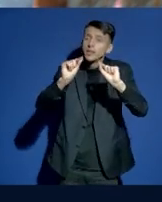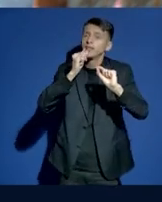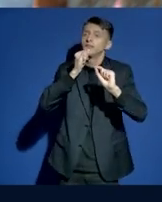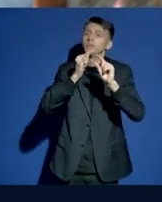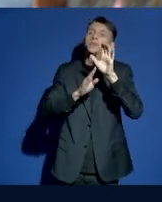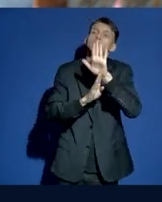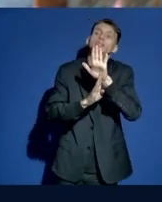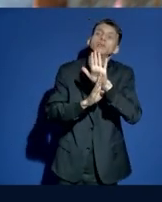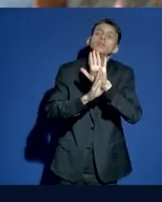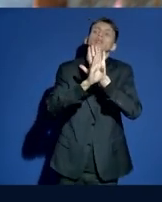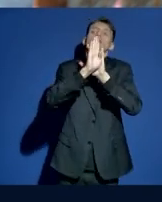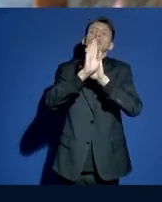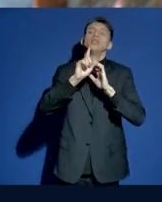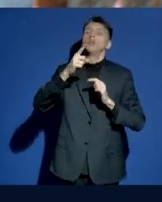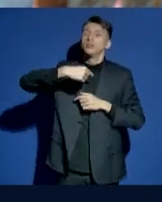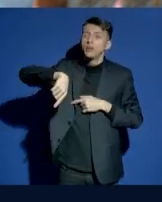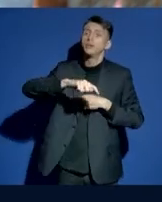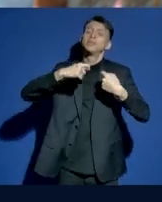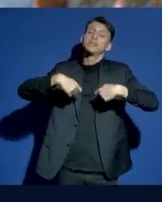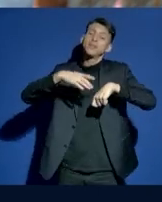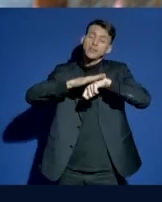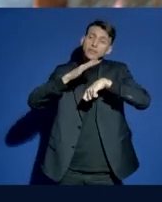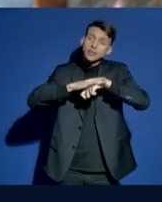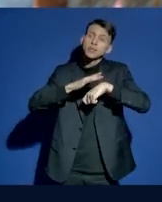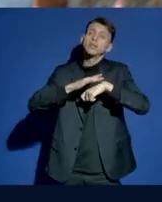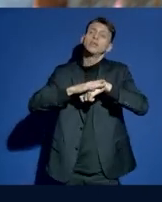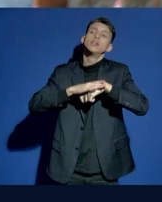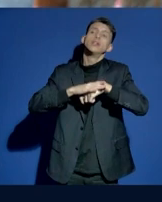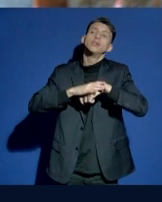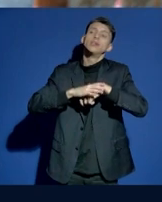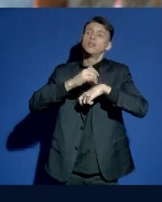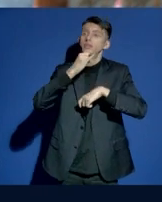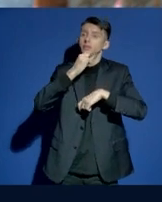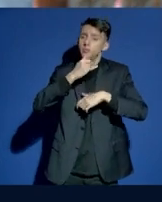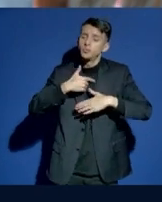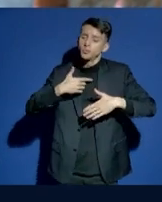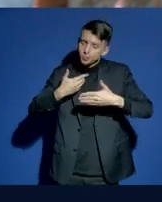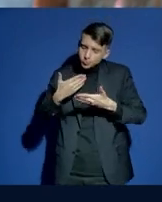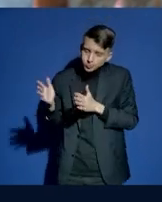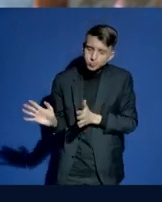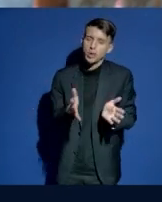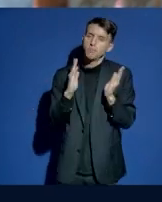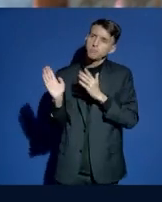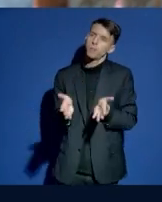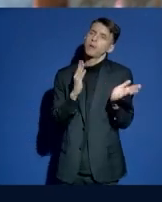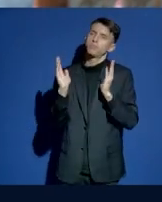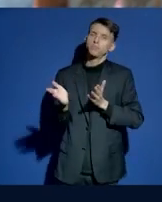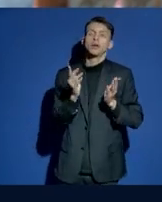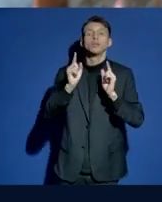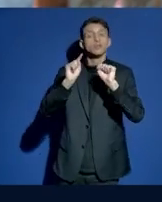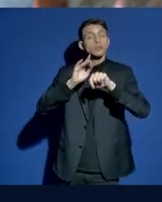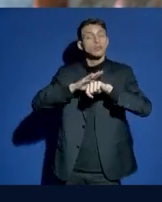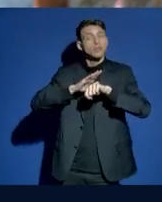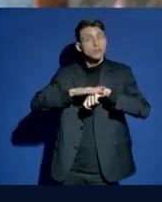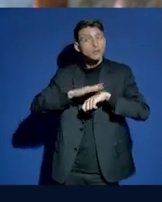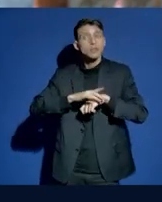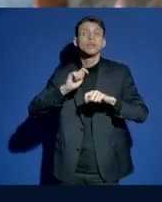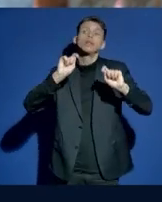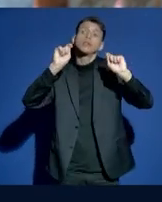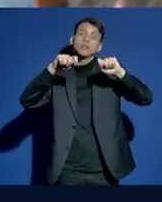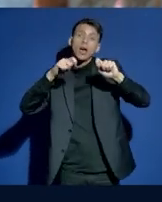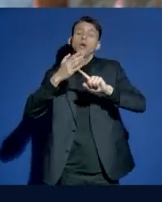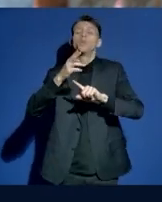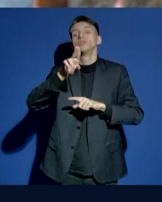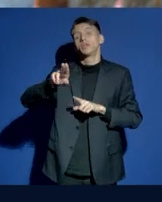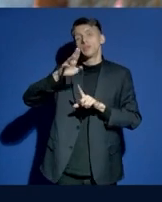acompanha a necessidade então a gente precisa fazer efetivamente o segundo andar da nossa lavoura e isso é possível é com o uso